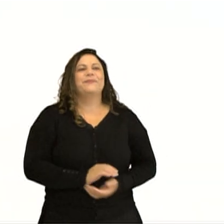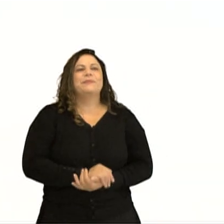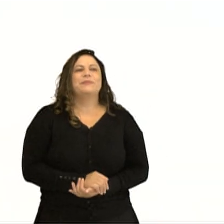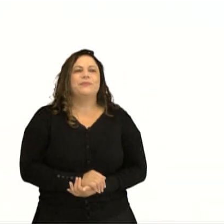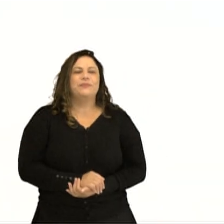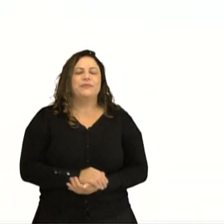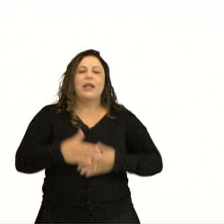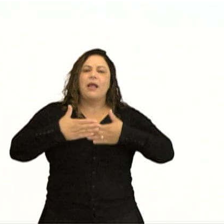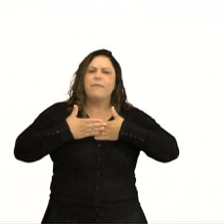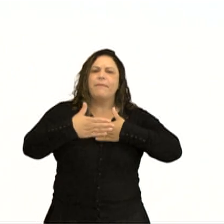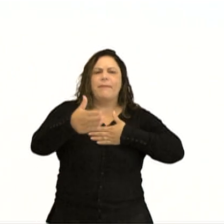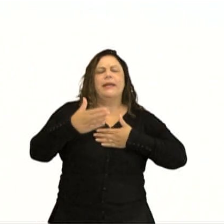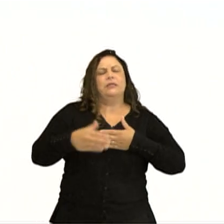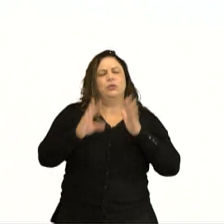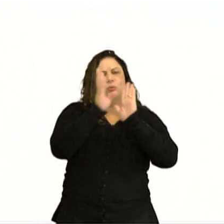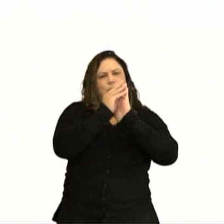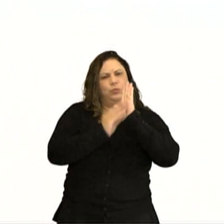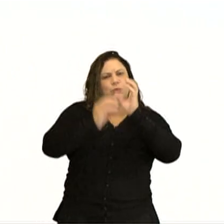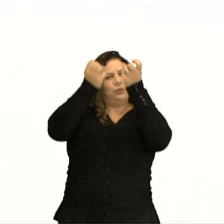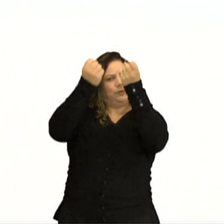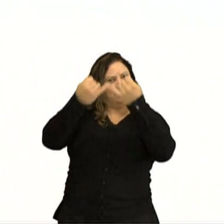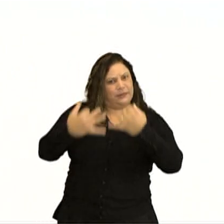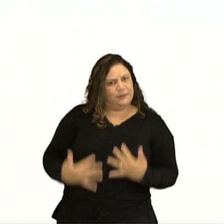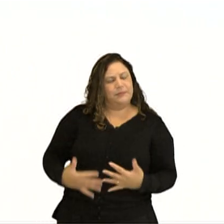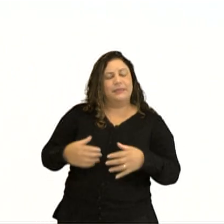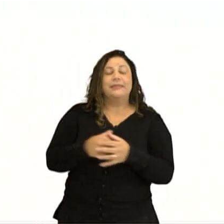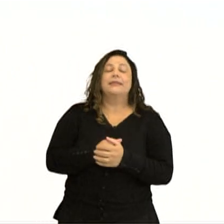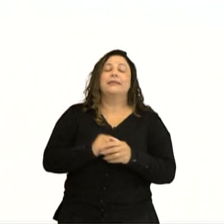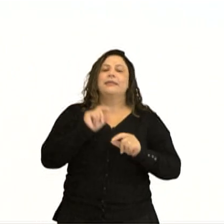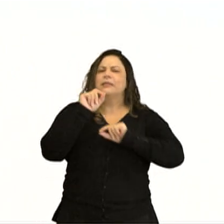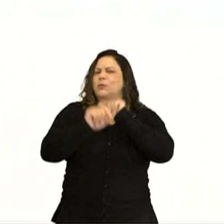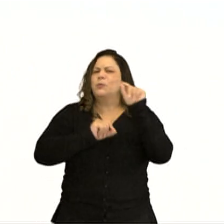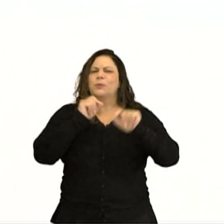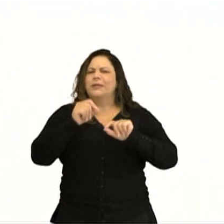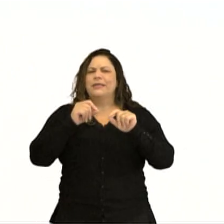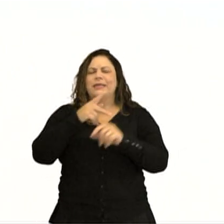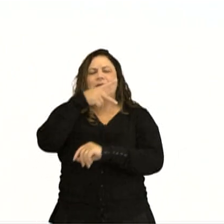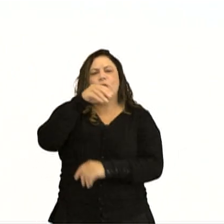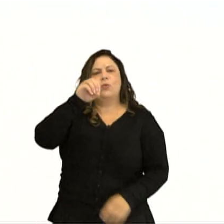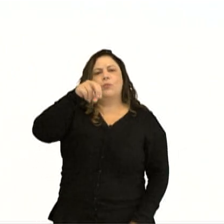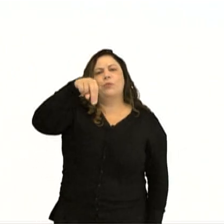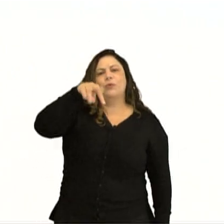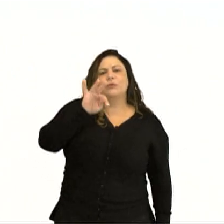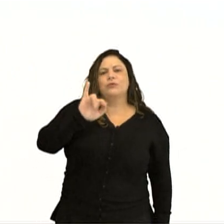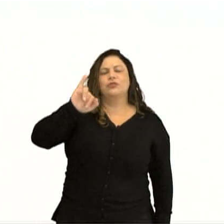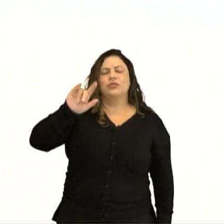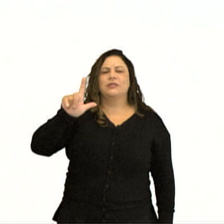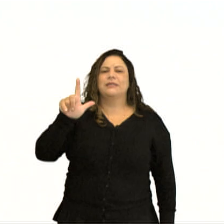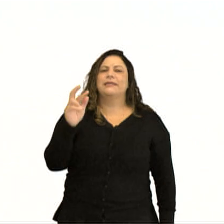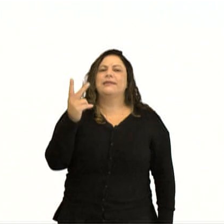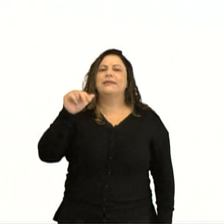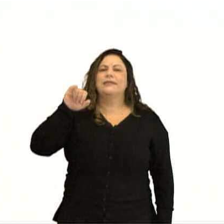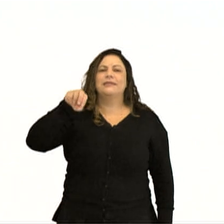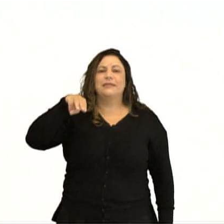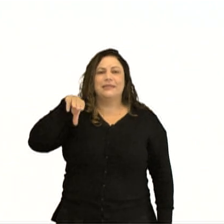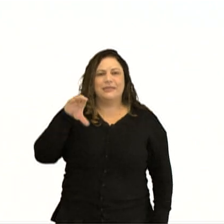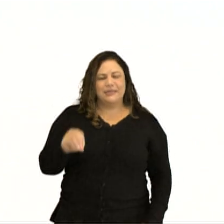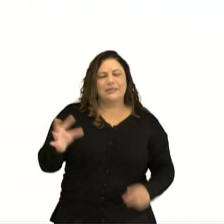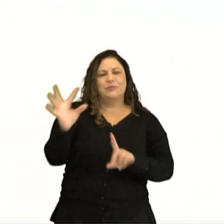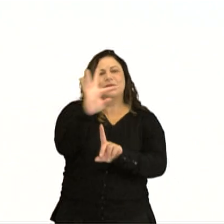conteúdo explicado até o presente momento, descreva com suas palavras o que é o pontilhismo na arte. Pense aí e eu já volto.